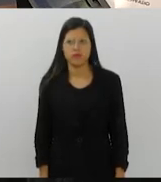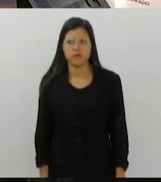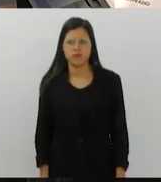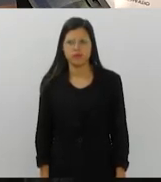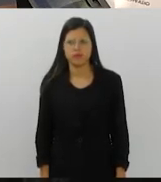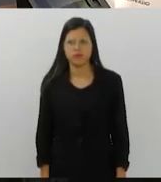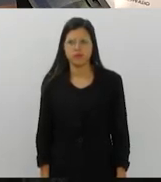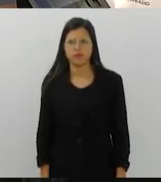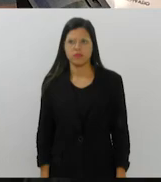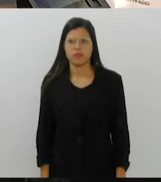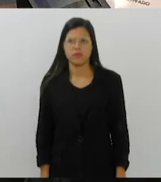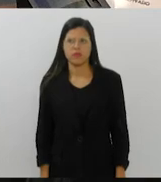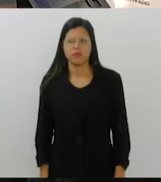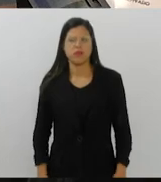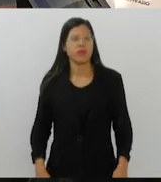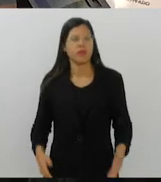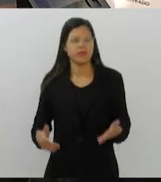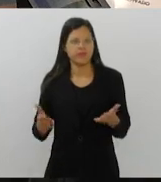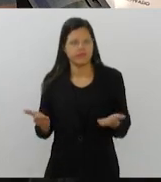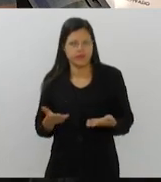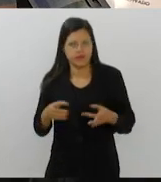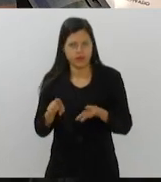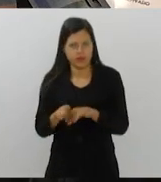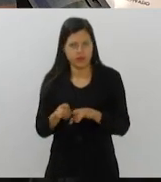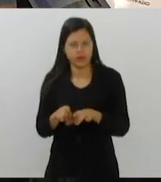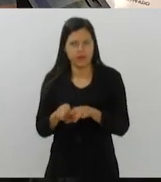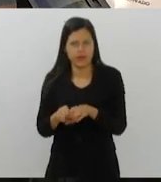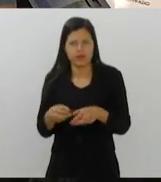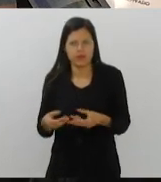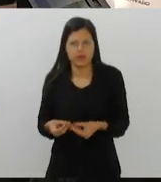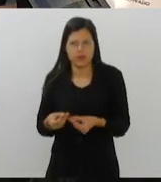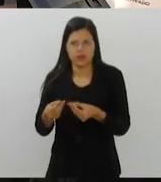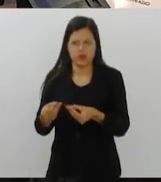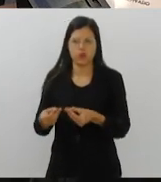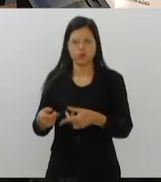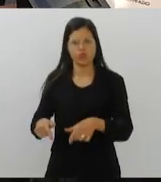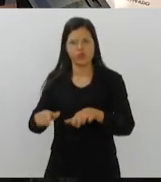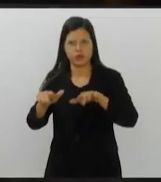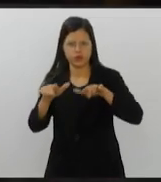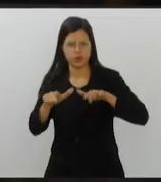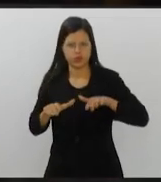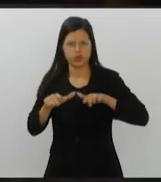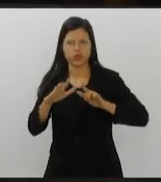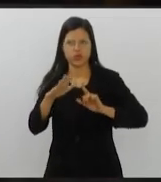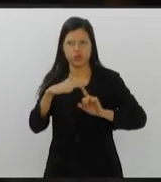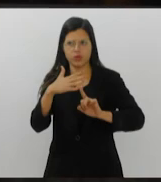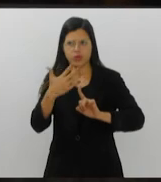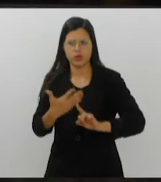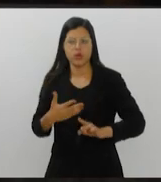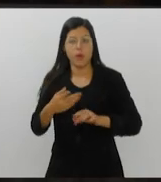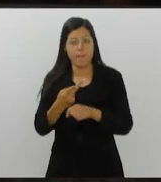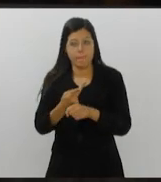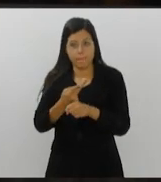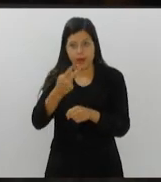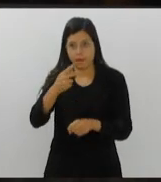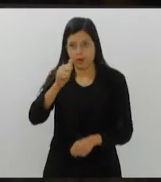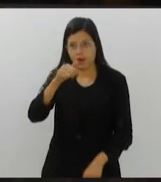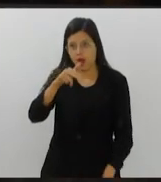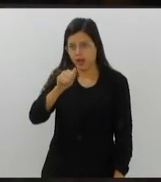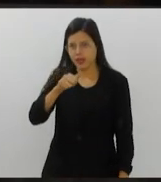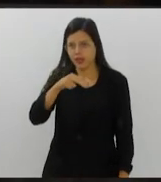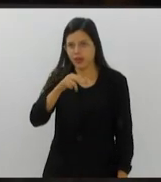Nesta ocasião, também realizaremos entregas do título de benemérito, prêmio Ananeri da Saúde,